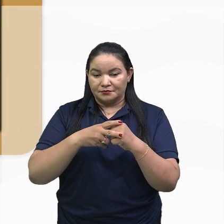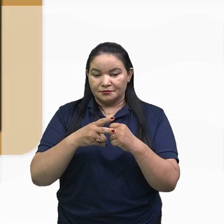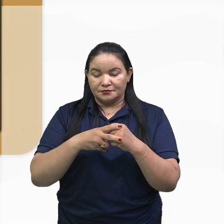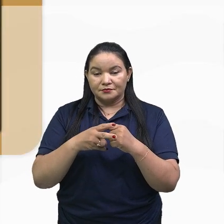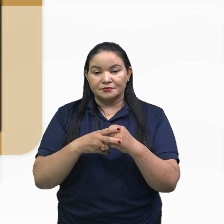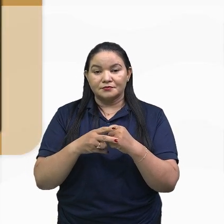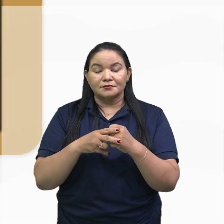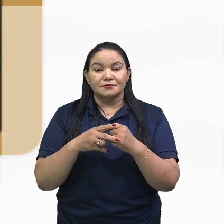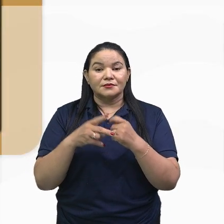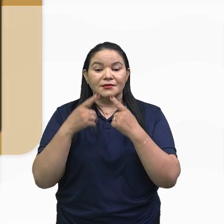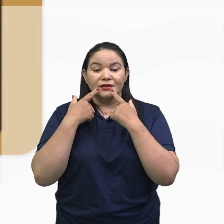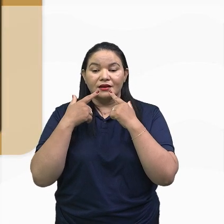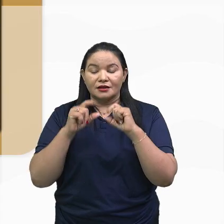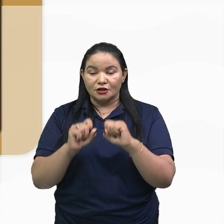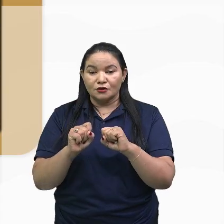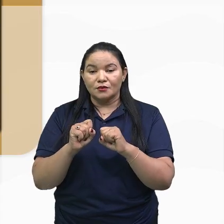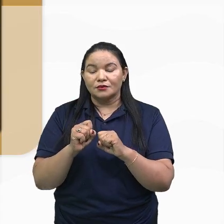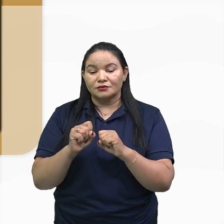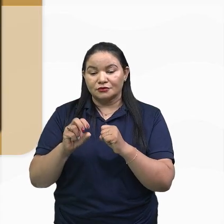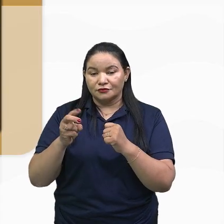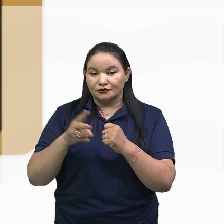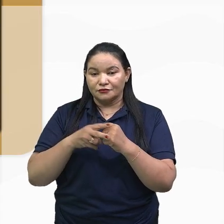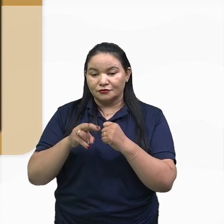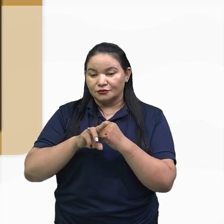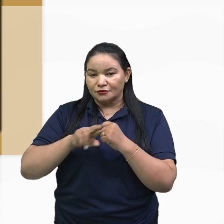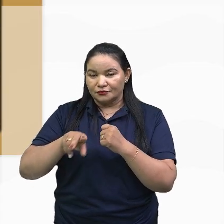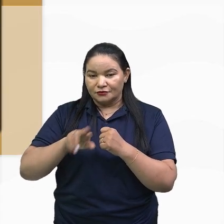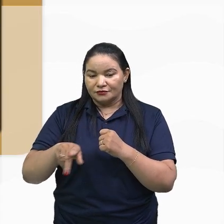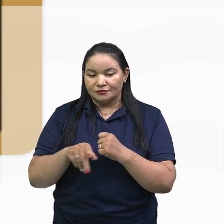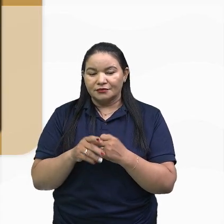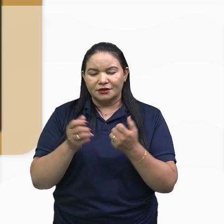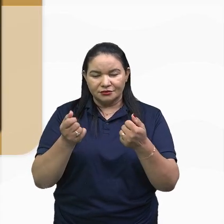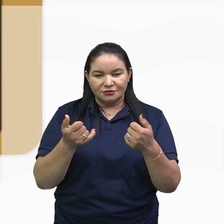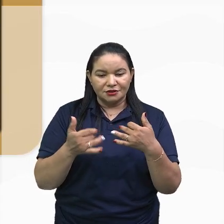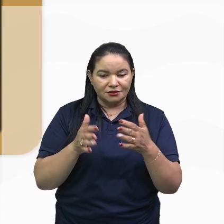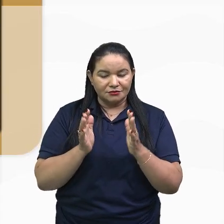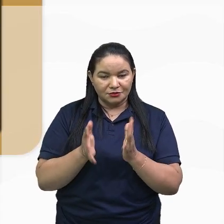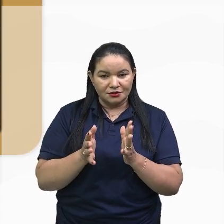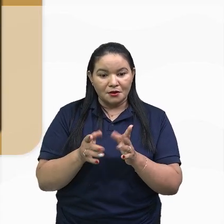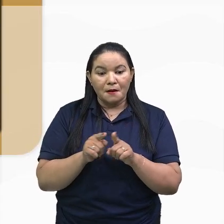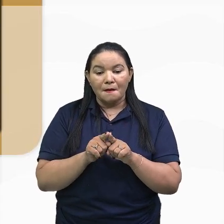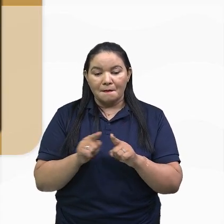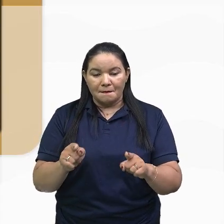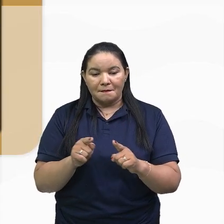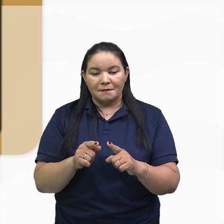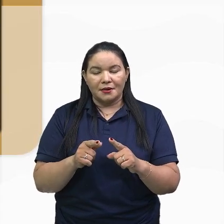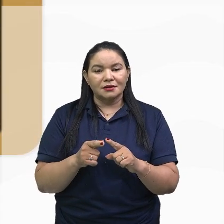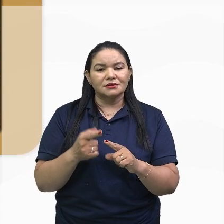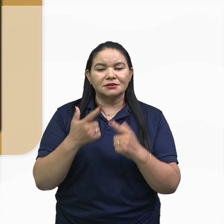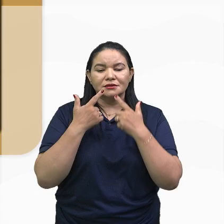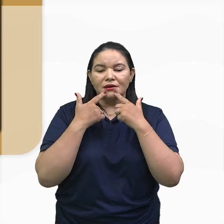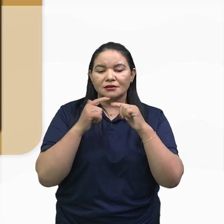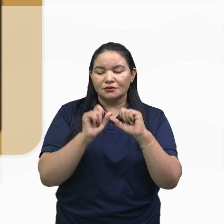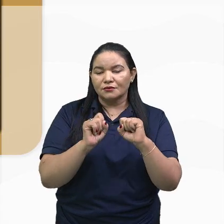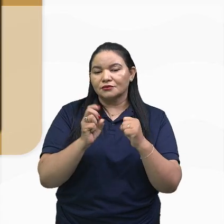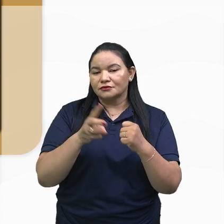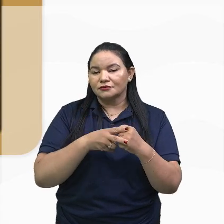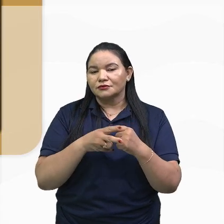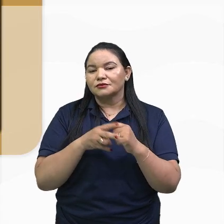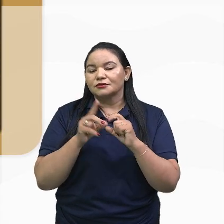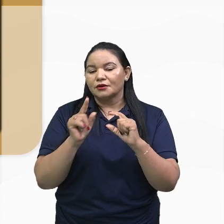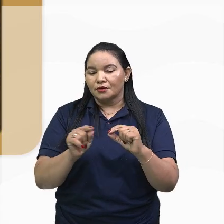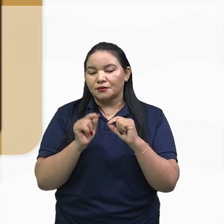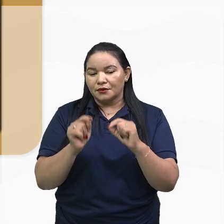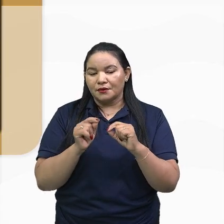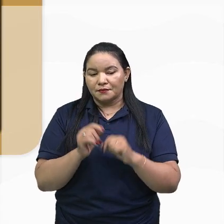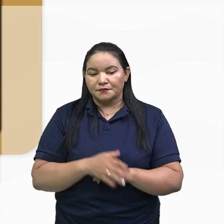não verbal, que é tudo o que nós já comentamos anteriormente. A linguagem verbal A